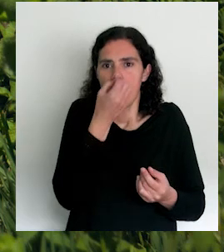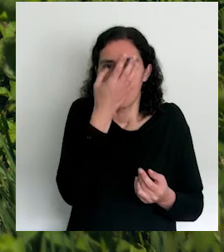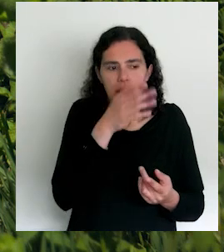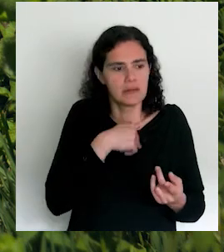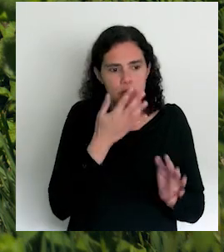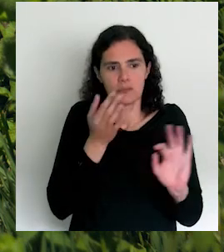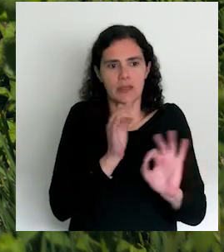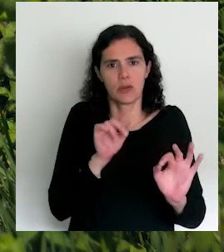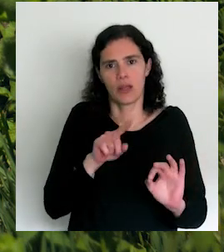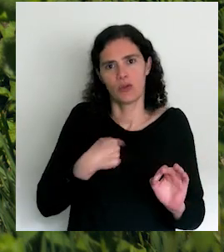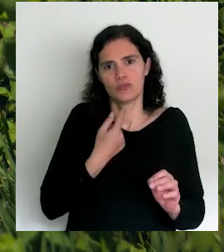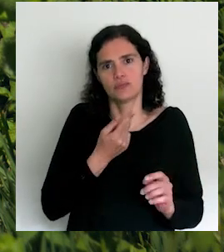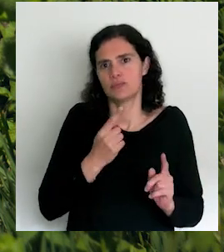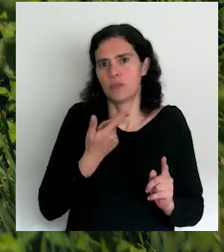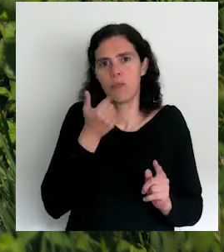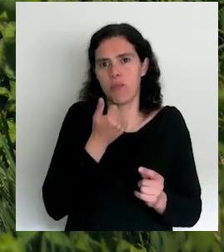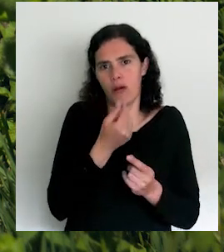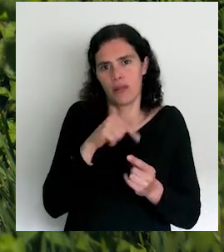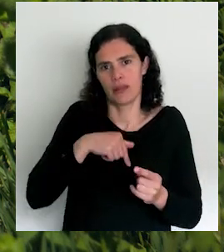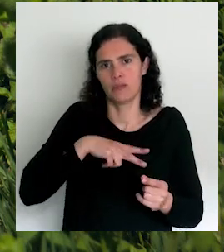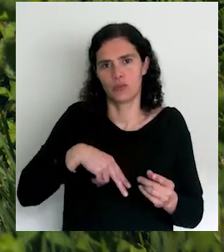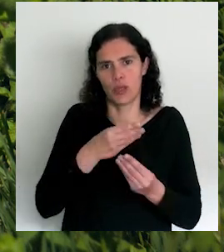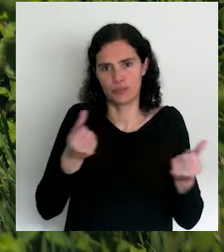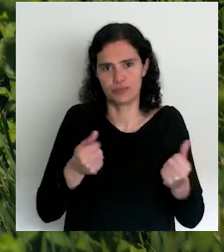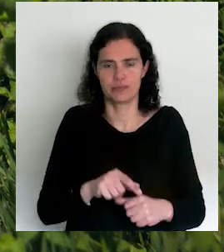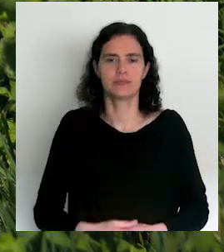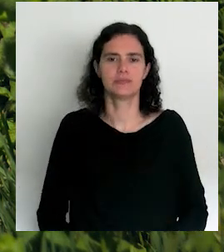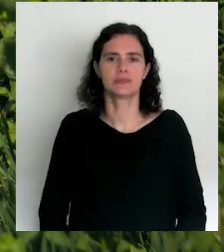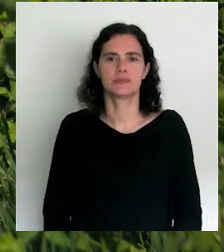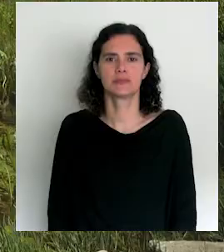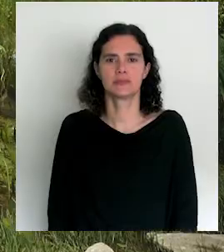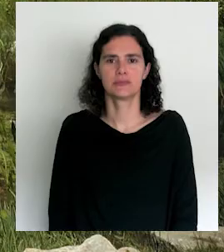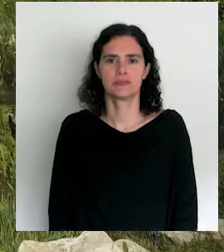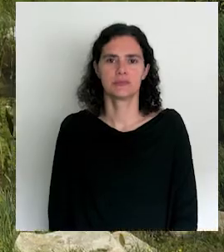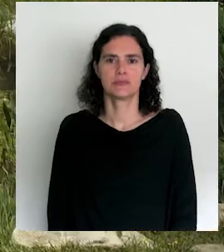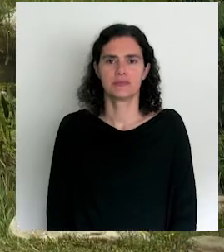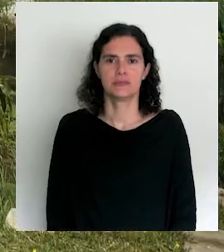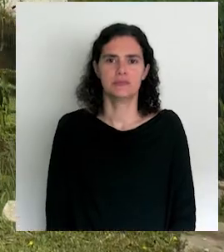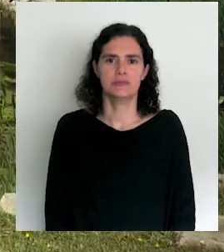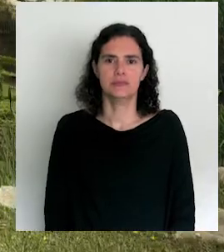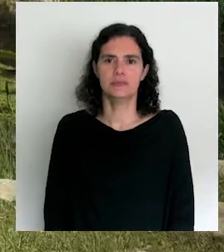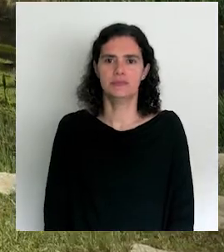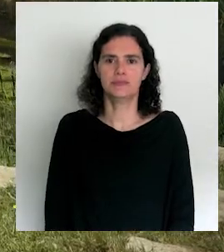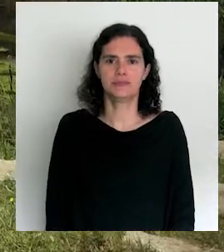espécie encantadora e que não podemos nem devemos permitir deixar desaparecer do nosso país.